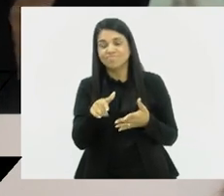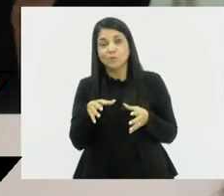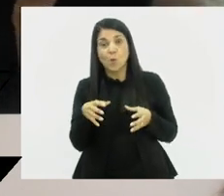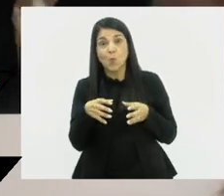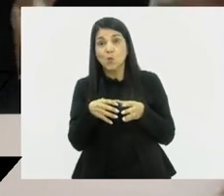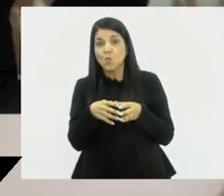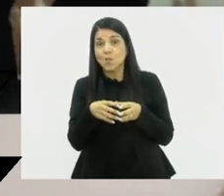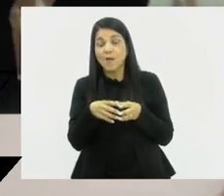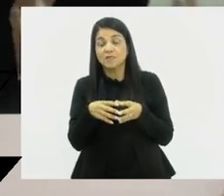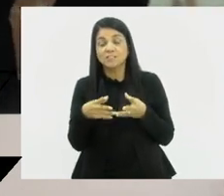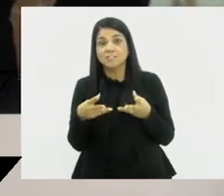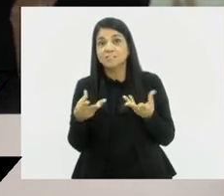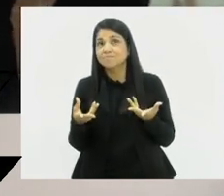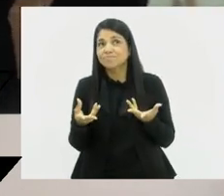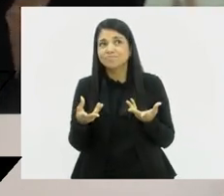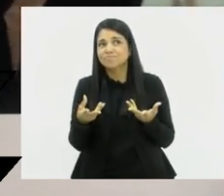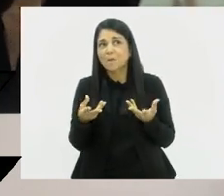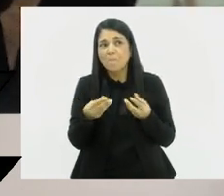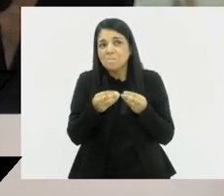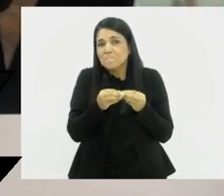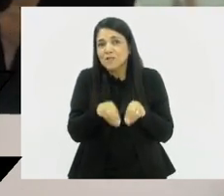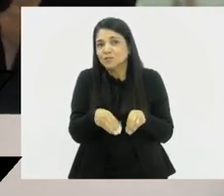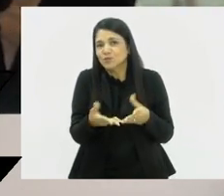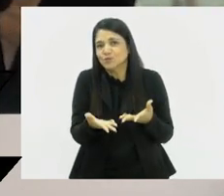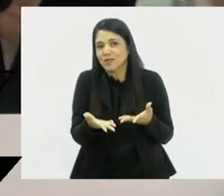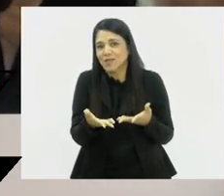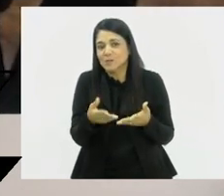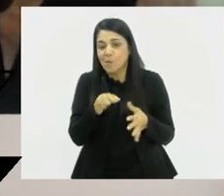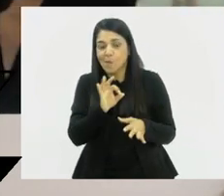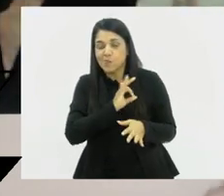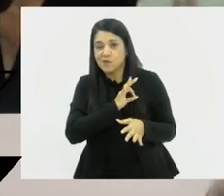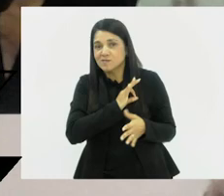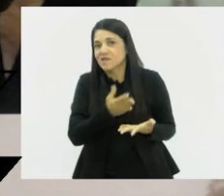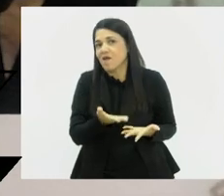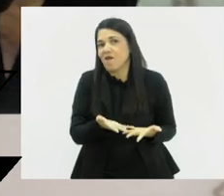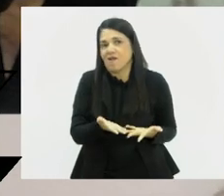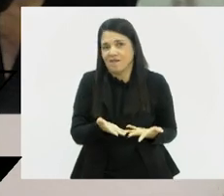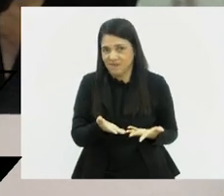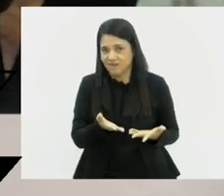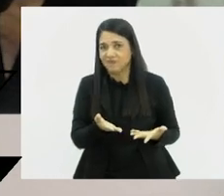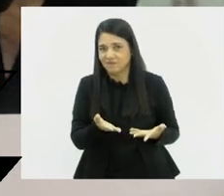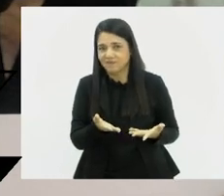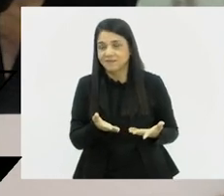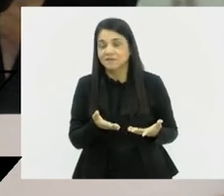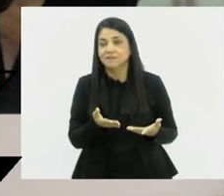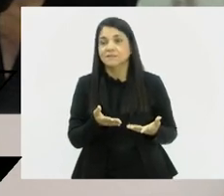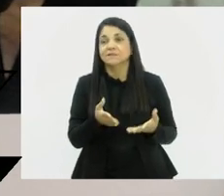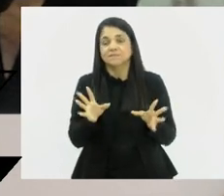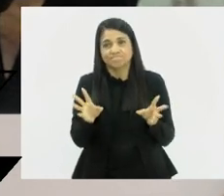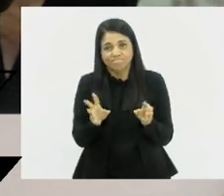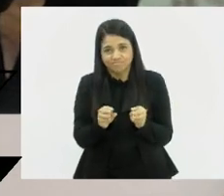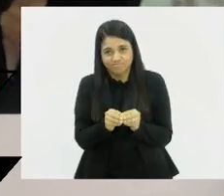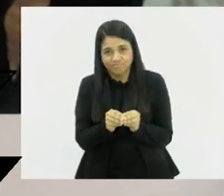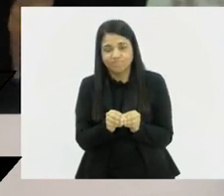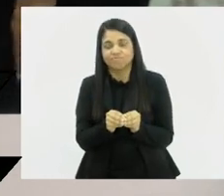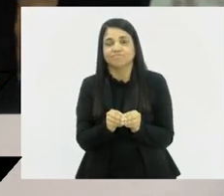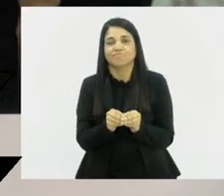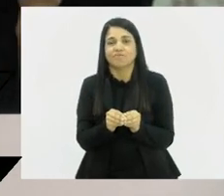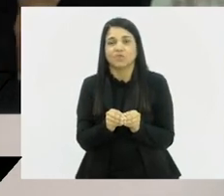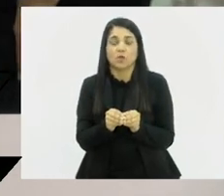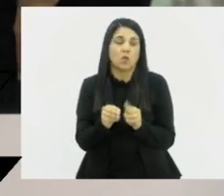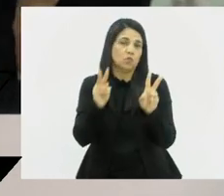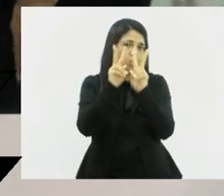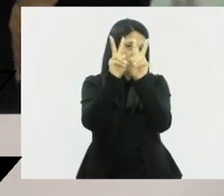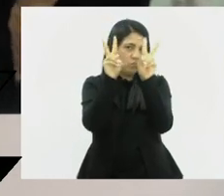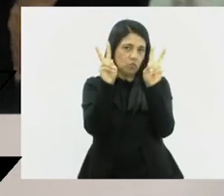equação toda, é o policial que está lá na ponta da linha trabalhando. Então, para encerrar, como é um